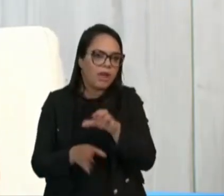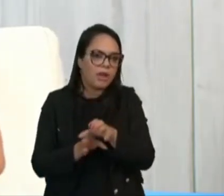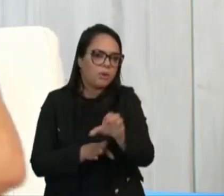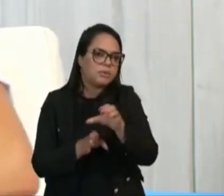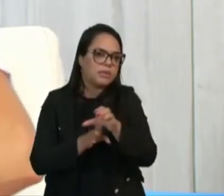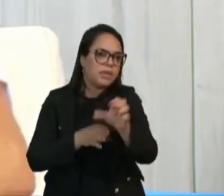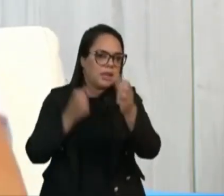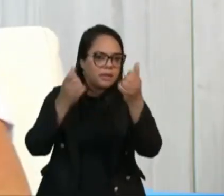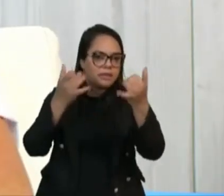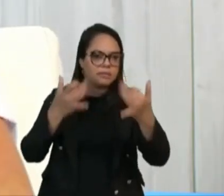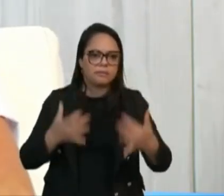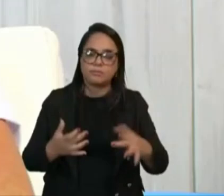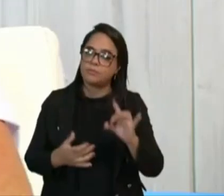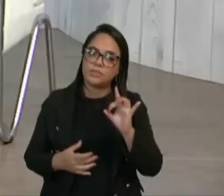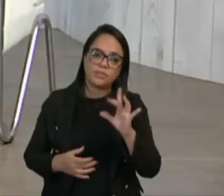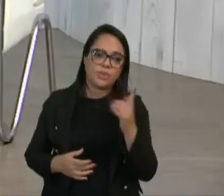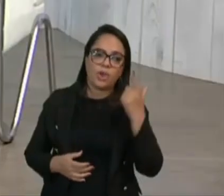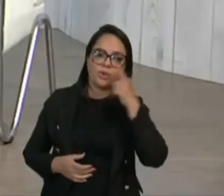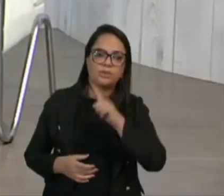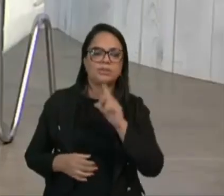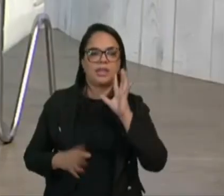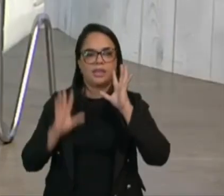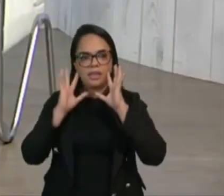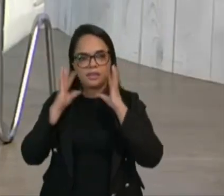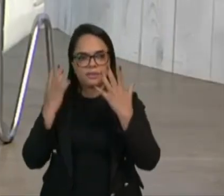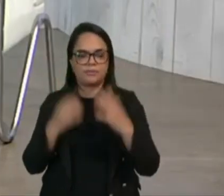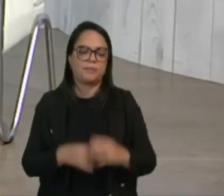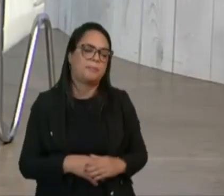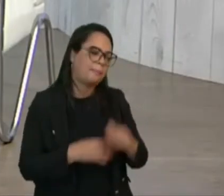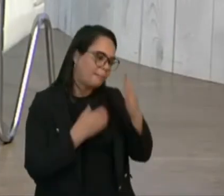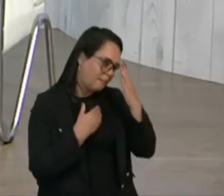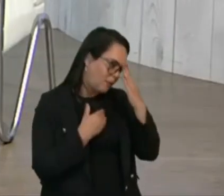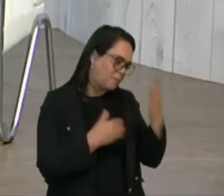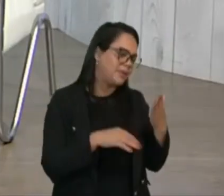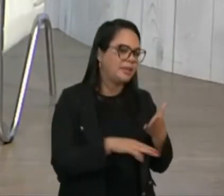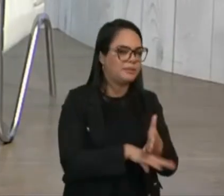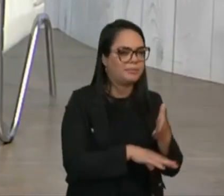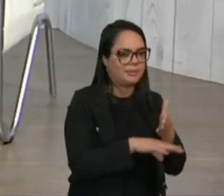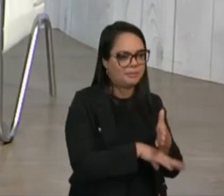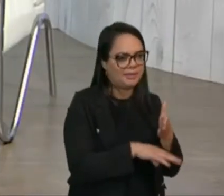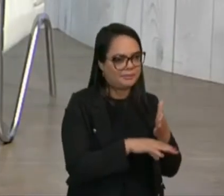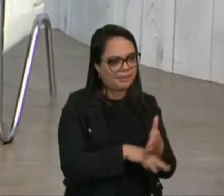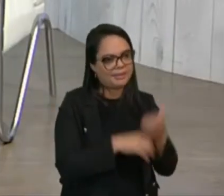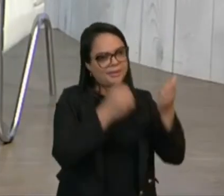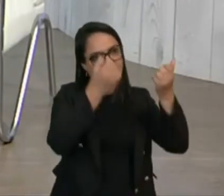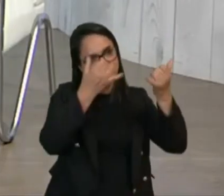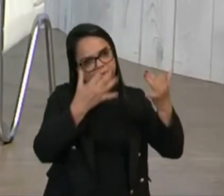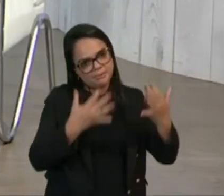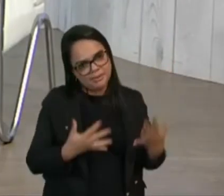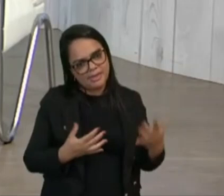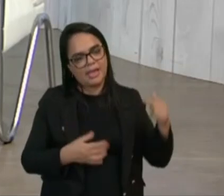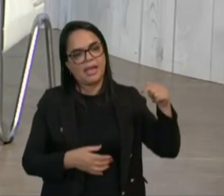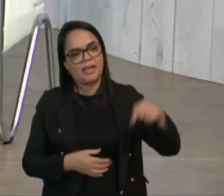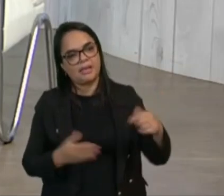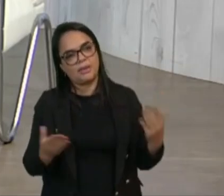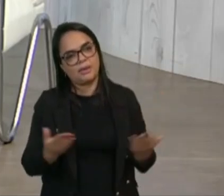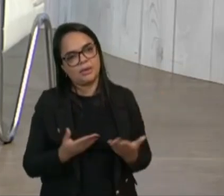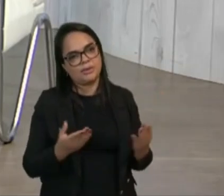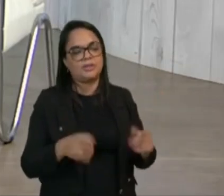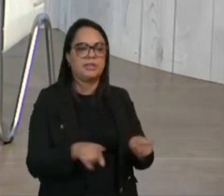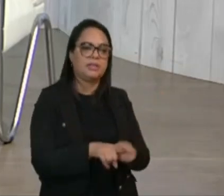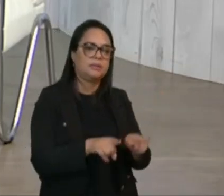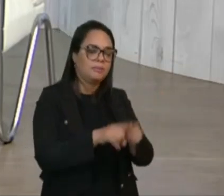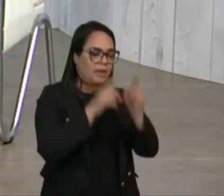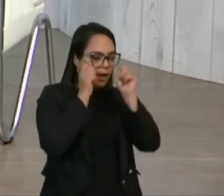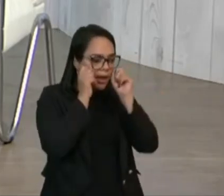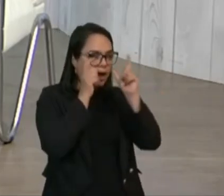Só assim que a gente consegue resolver. Só assim mesmo. Muito obrigada pela participação, por tirar nossas dúvidas aqui e também para alertar